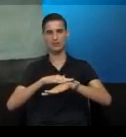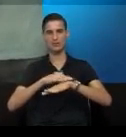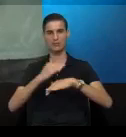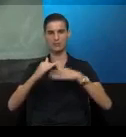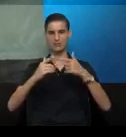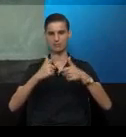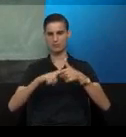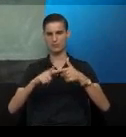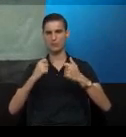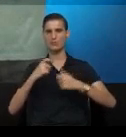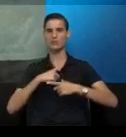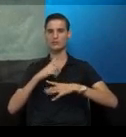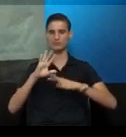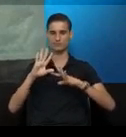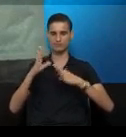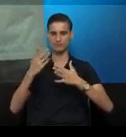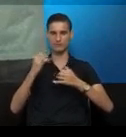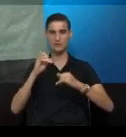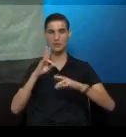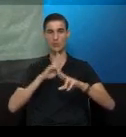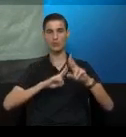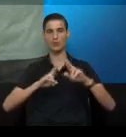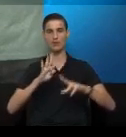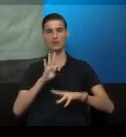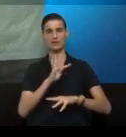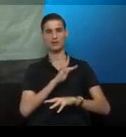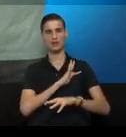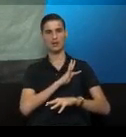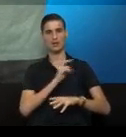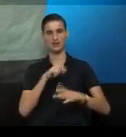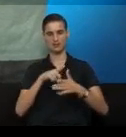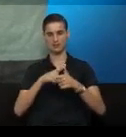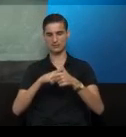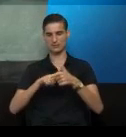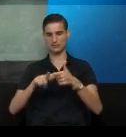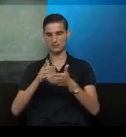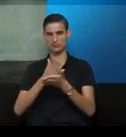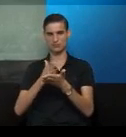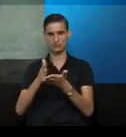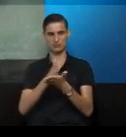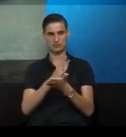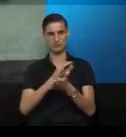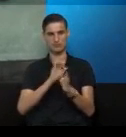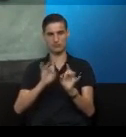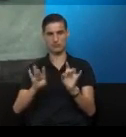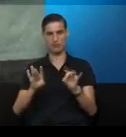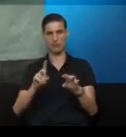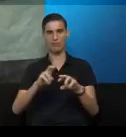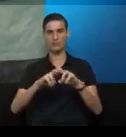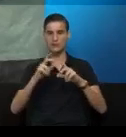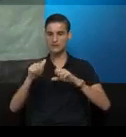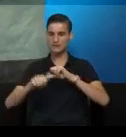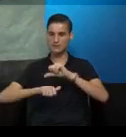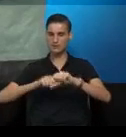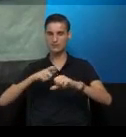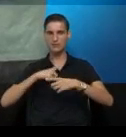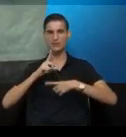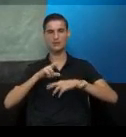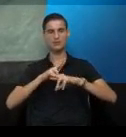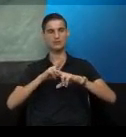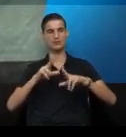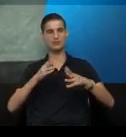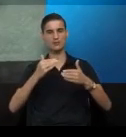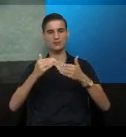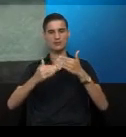Alguns problemas podem ser resolvidos utilizando a técnica da separação de variáveis, que transforma a equação